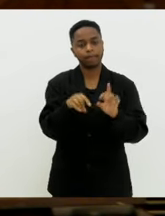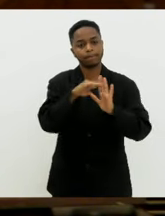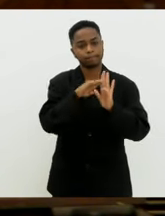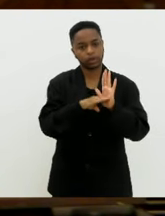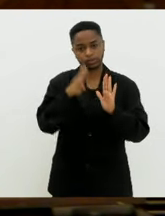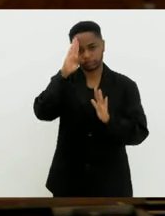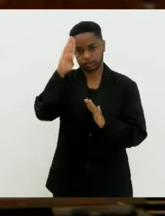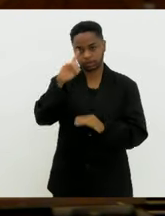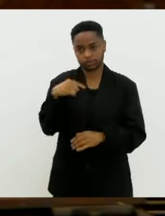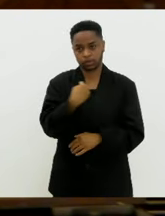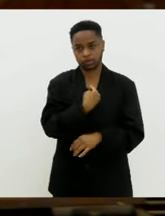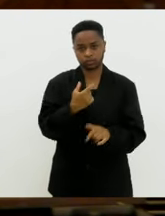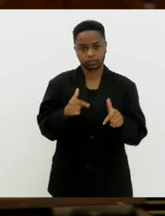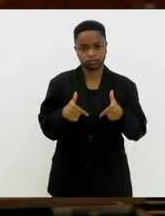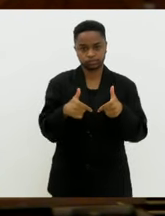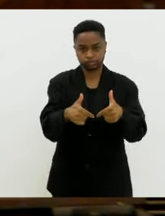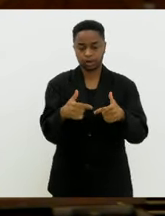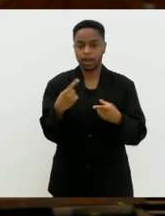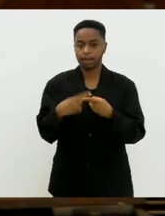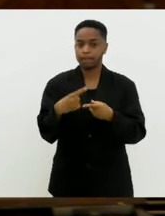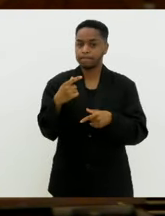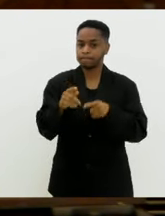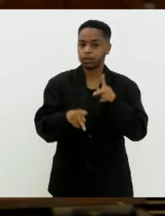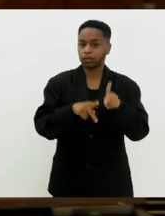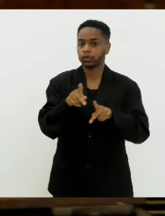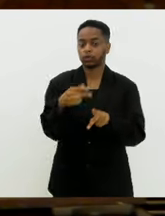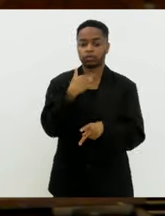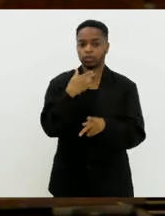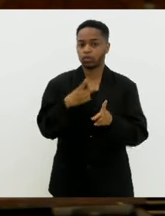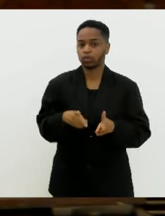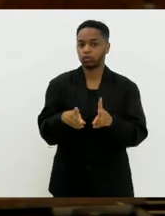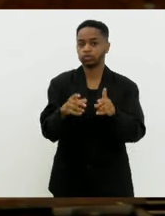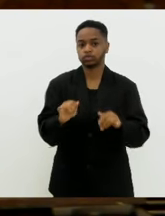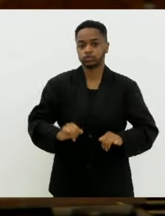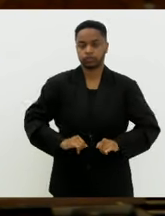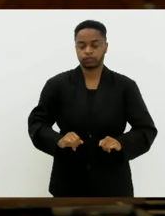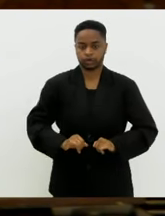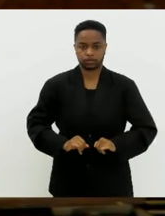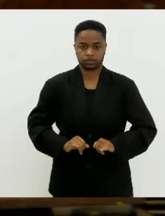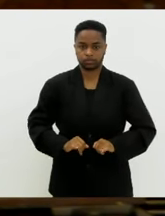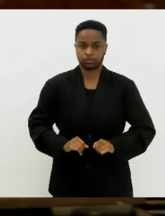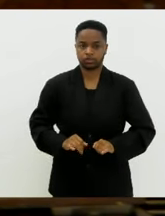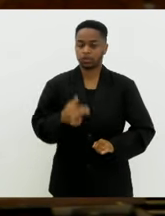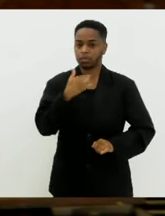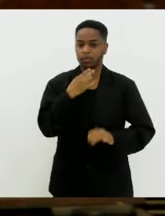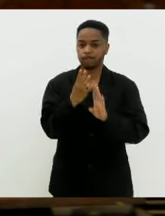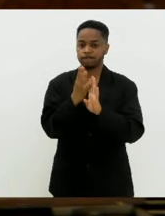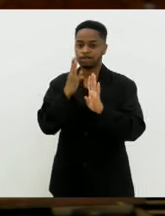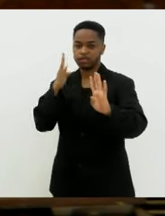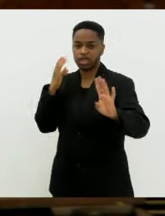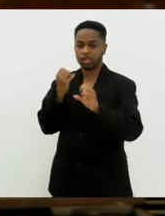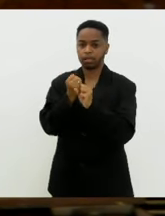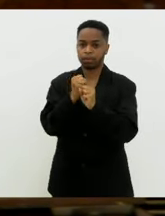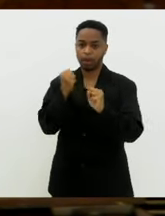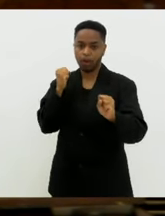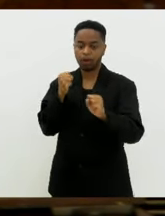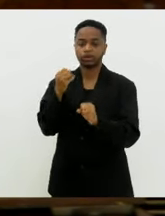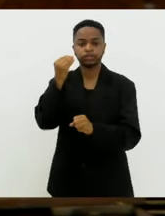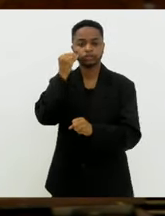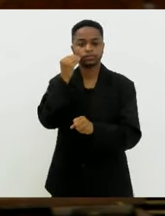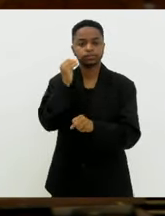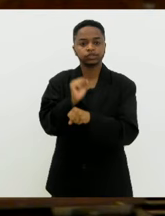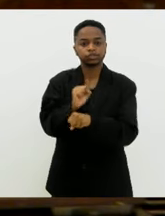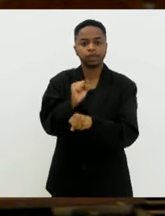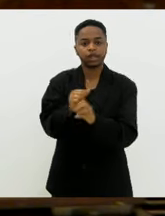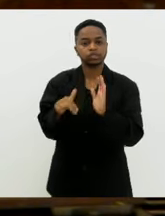nosso mandato. Porque a população não pode continuar sofrendo na fila para fazer cirurgia,